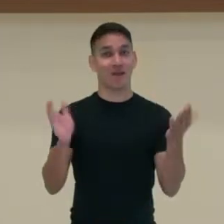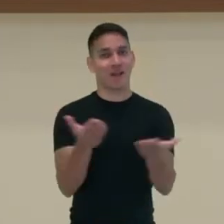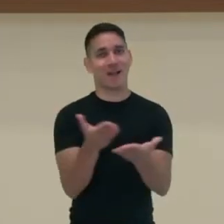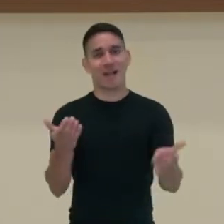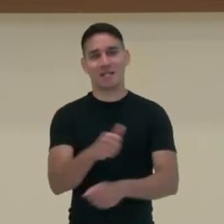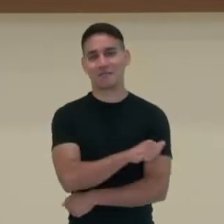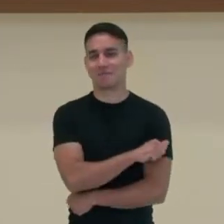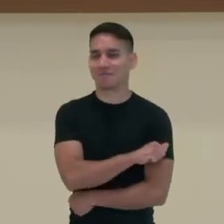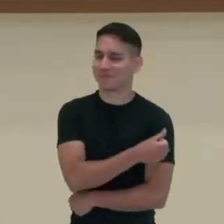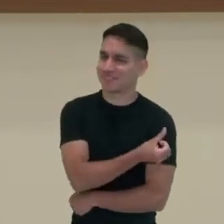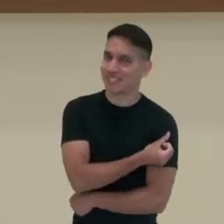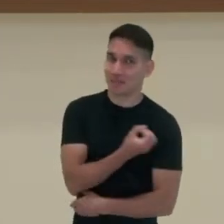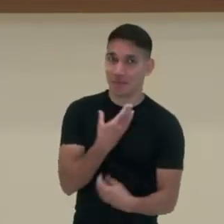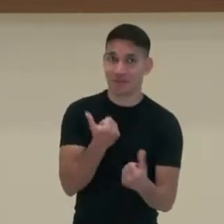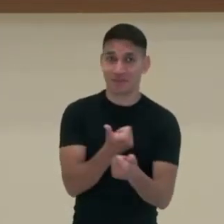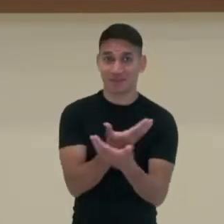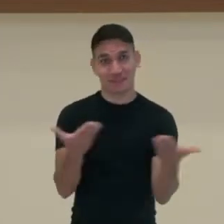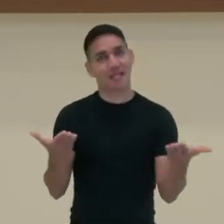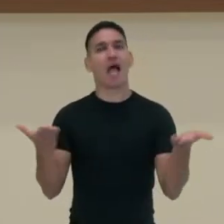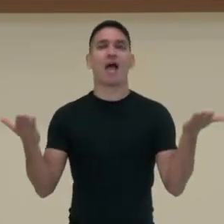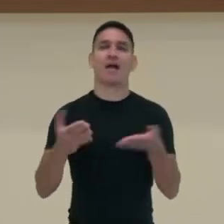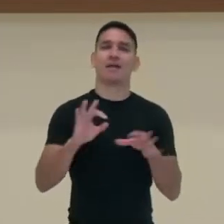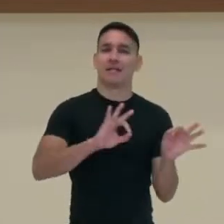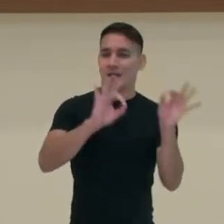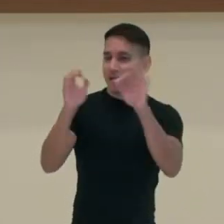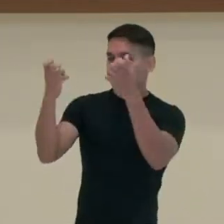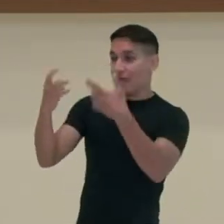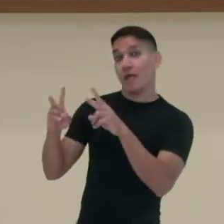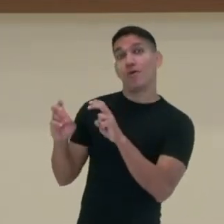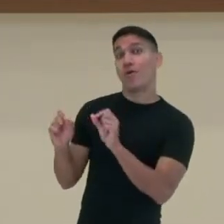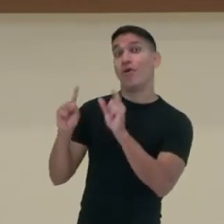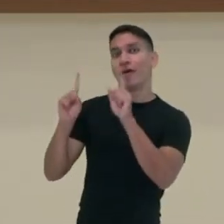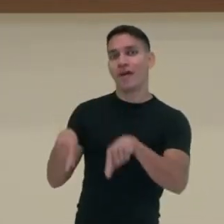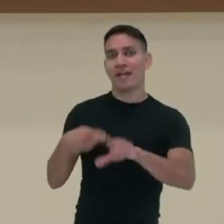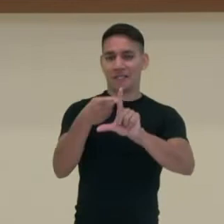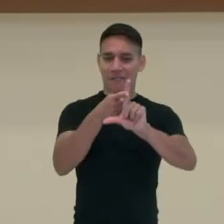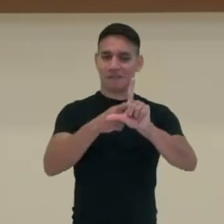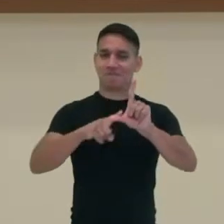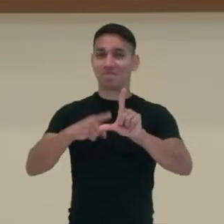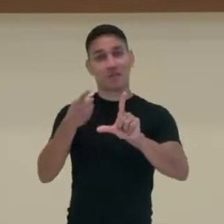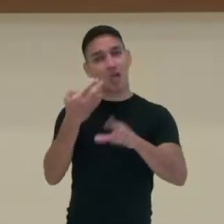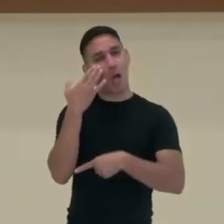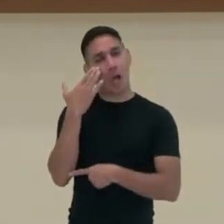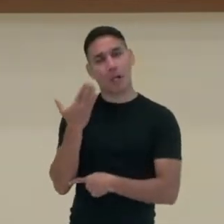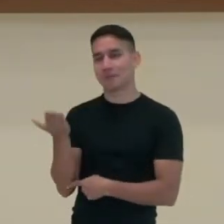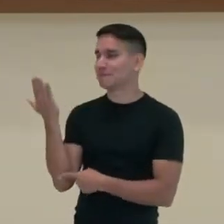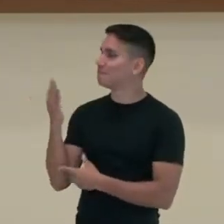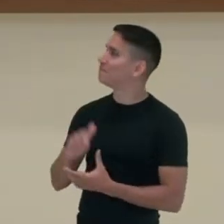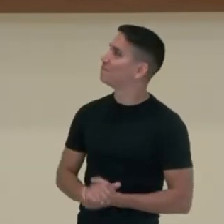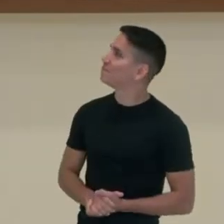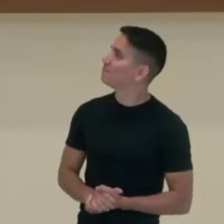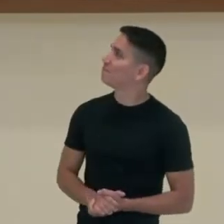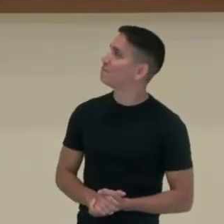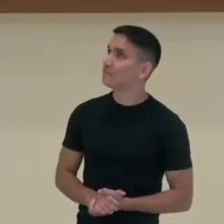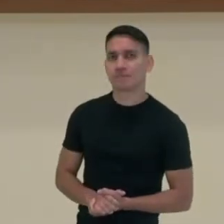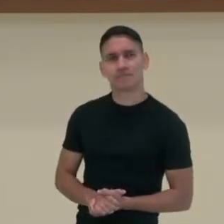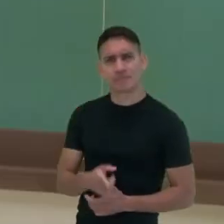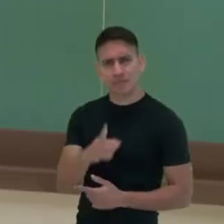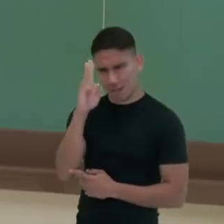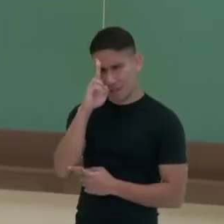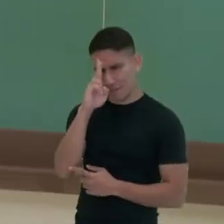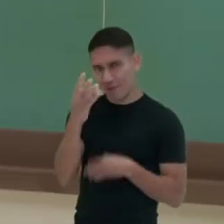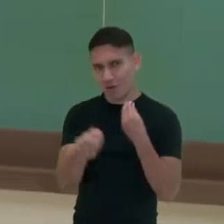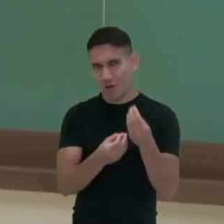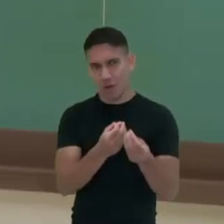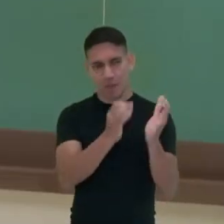Olá, estudantes do sexto ano, tudo bem com vocês? Nesse vídeo nós vamos falar sobre ângulos, então me acompanhem. Olha lá. E você lembra como que